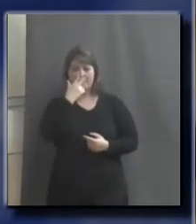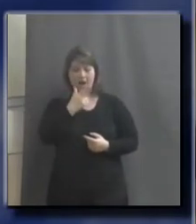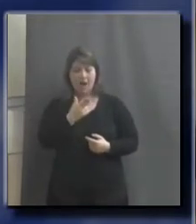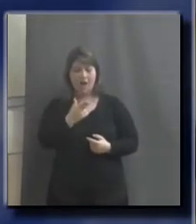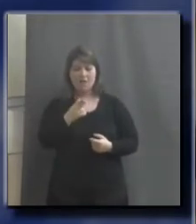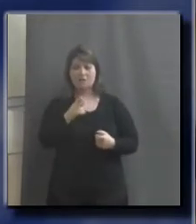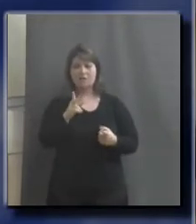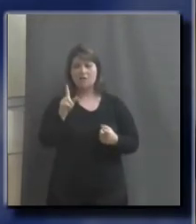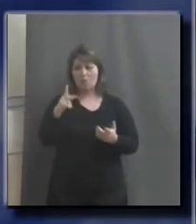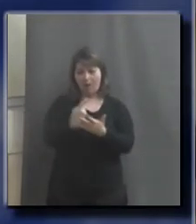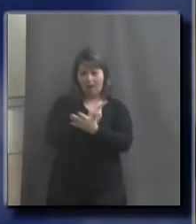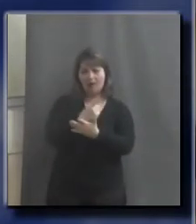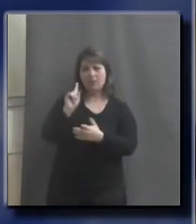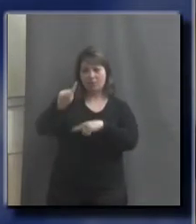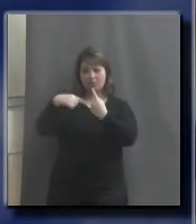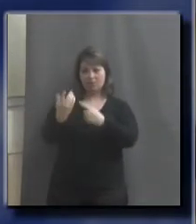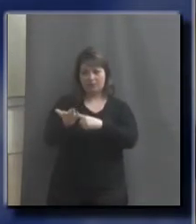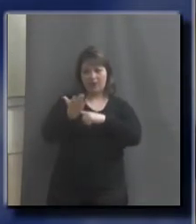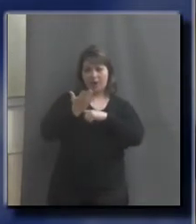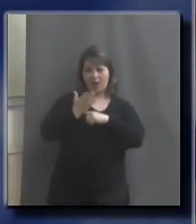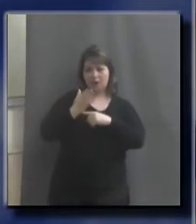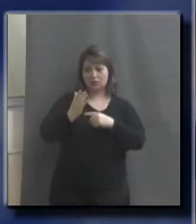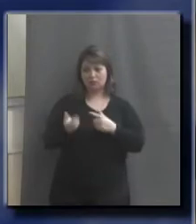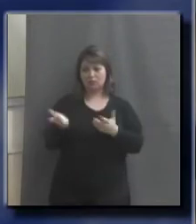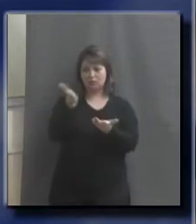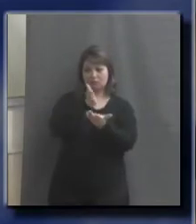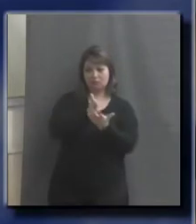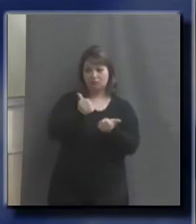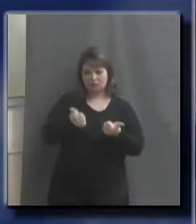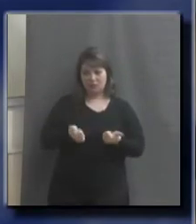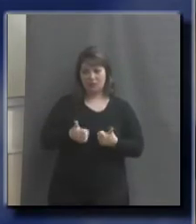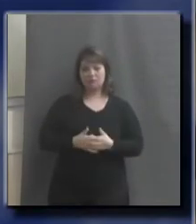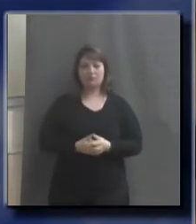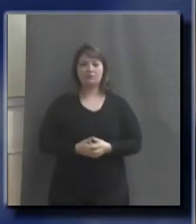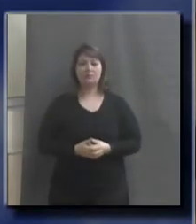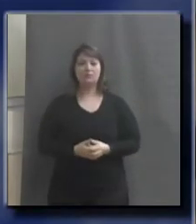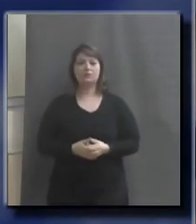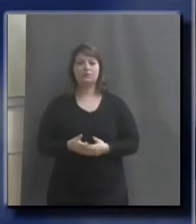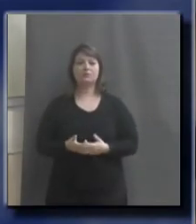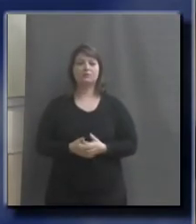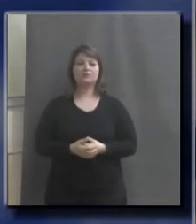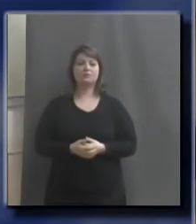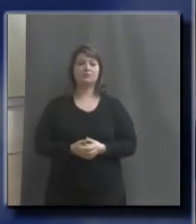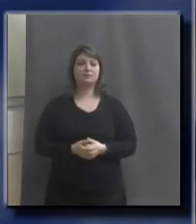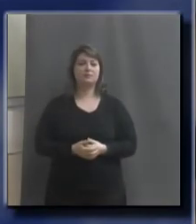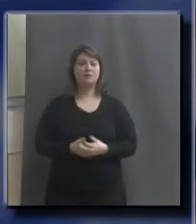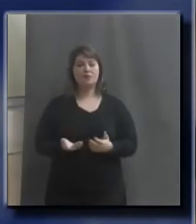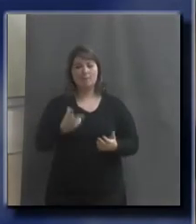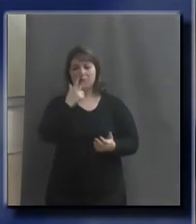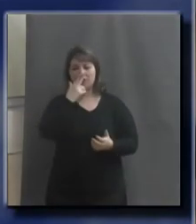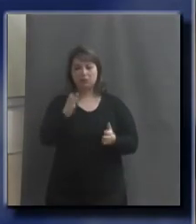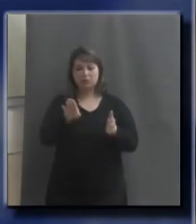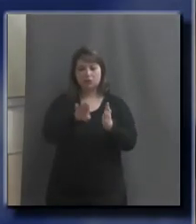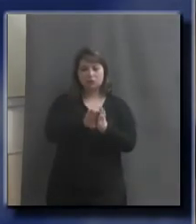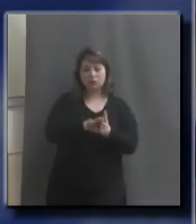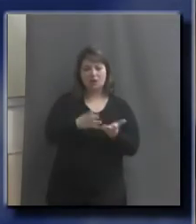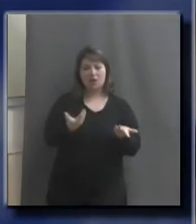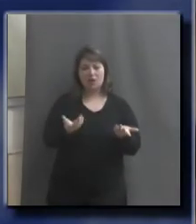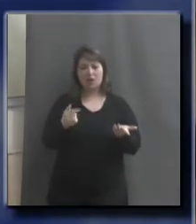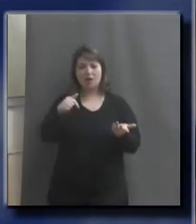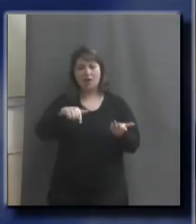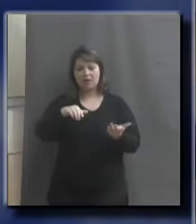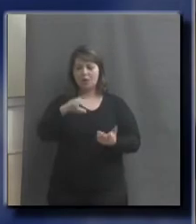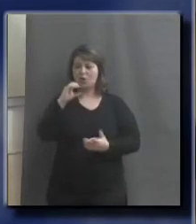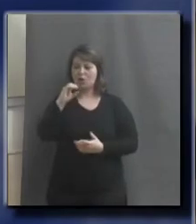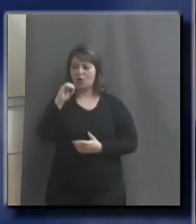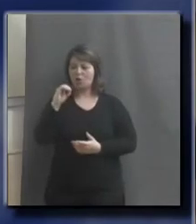corrija depois, viu, Daniel? Mas penso que chegam diariamente questões, por exemplo, a